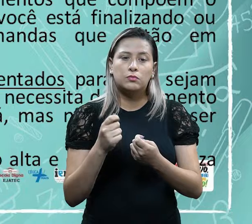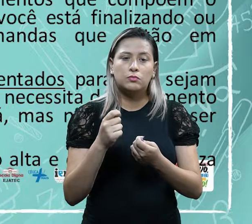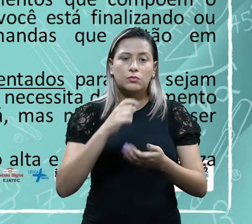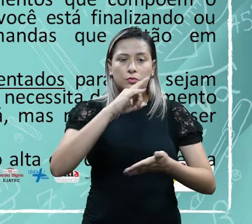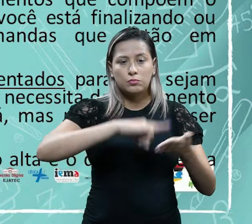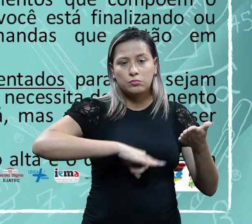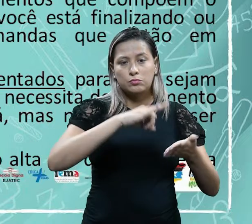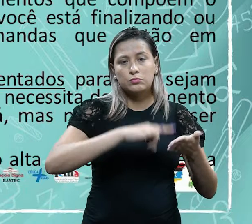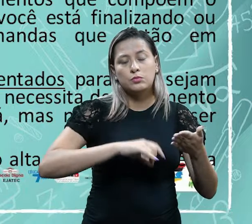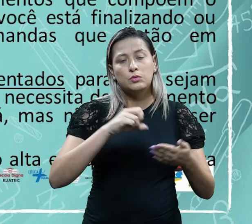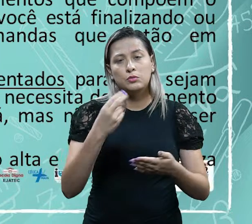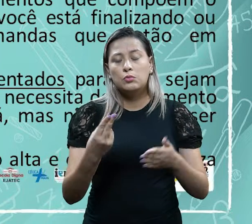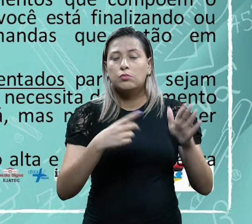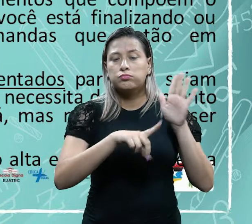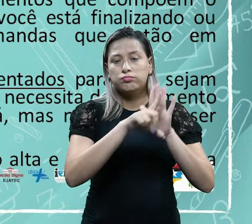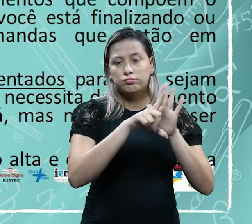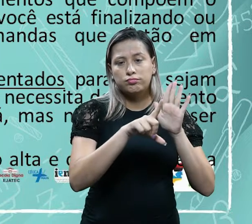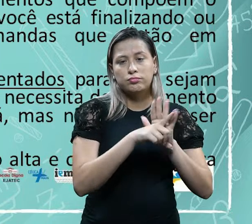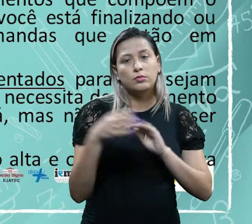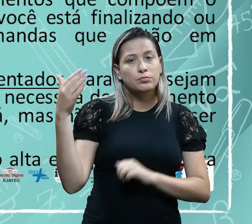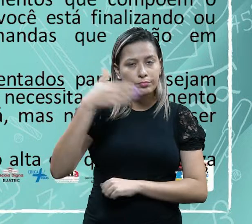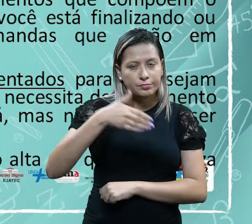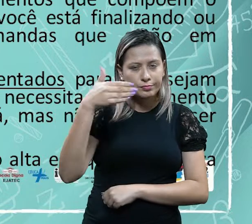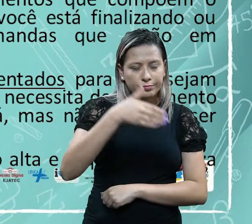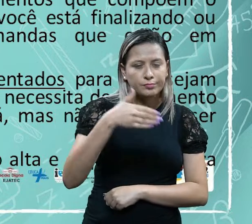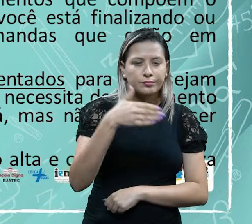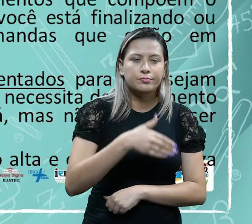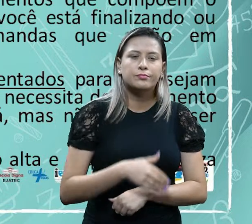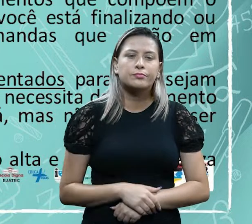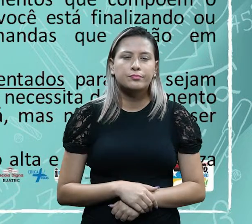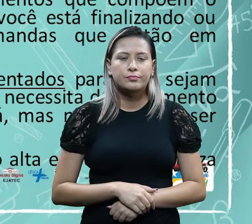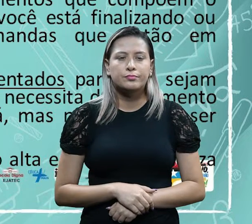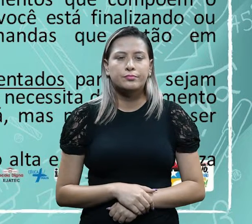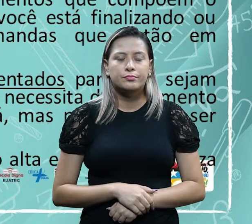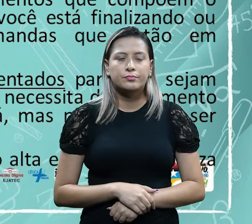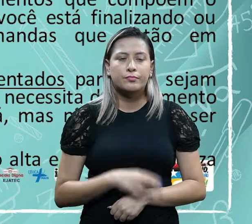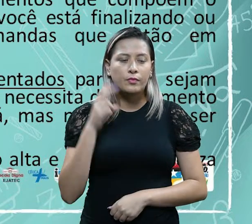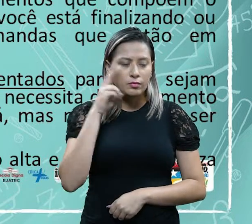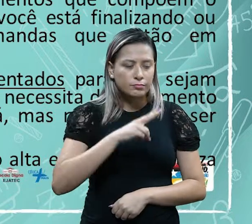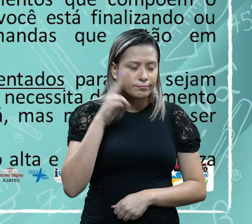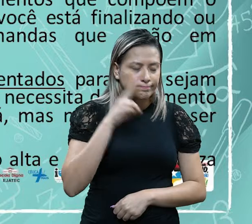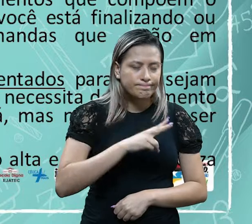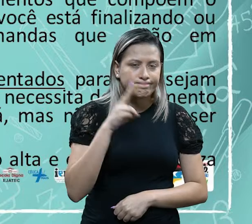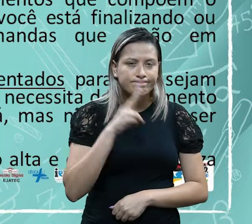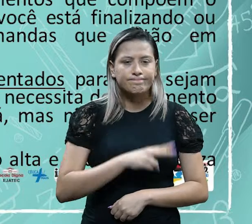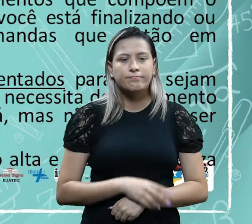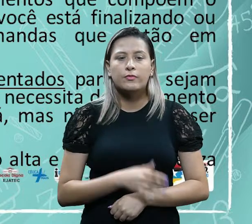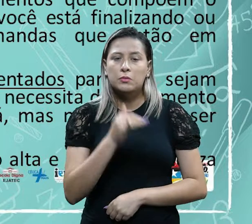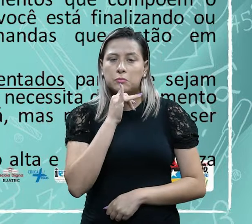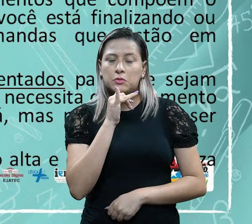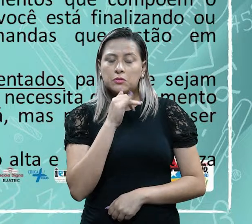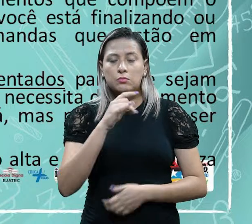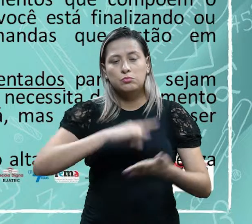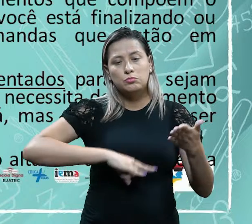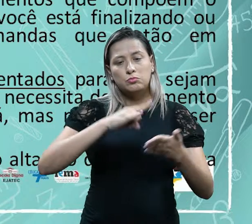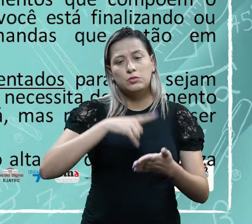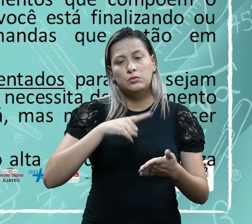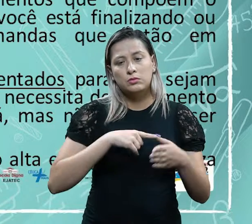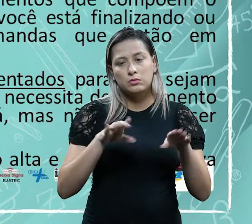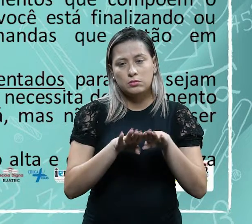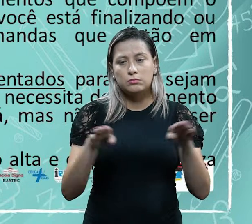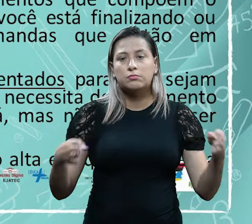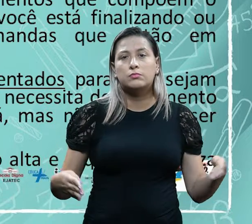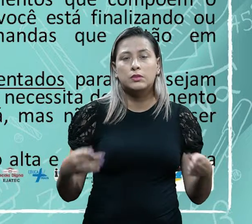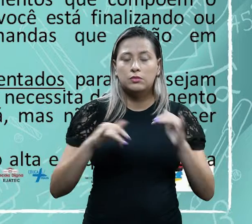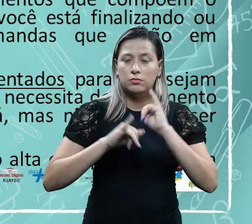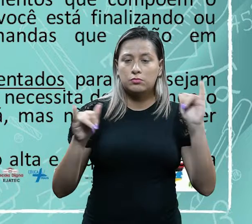legal e são consultados frequentemente. Bom, um exemplo são os documentos que estão na sua mesa, né? A gente já